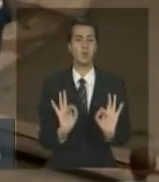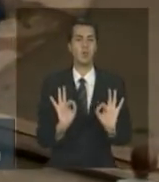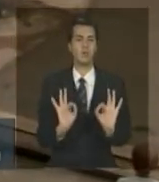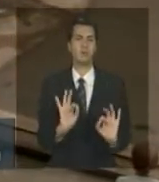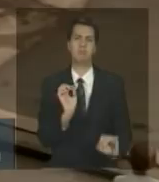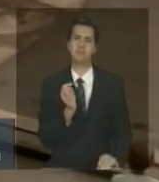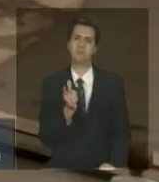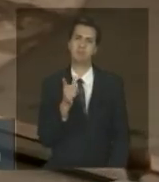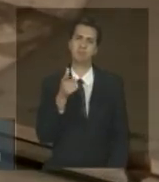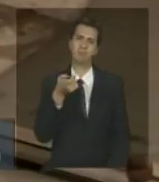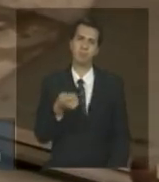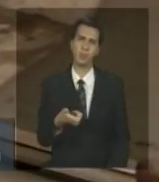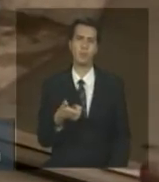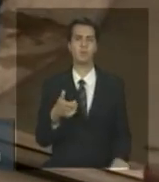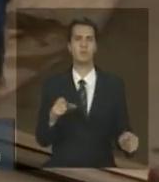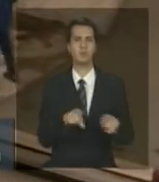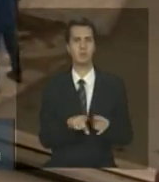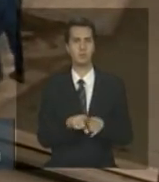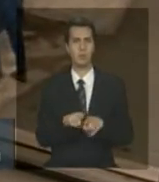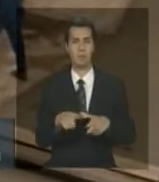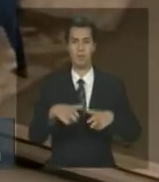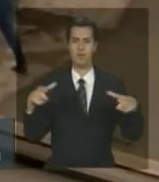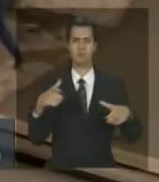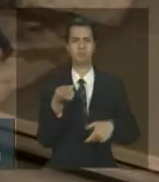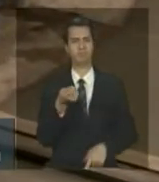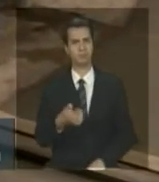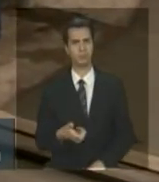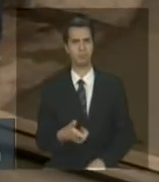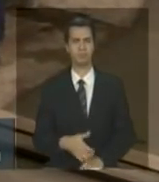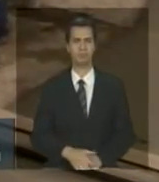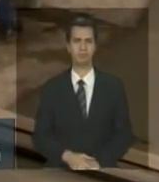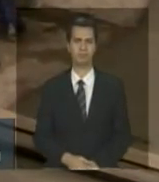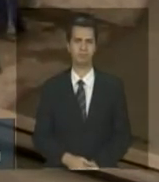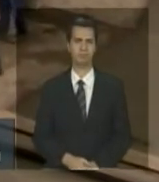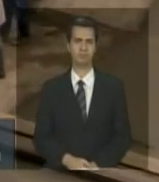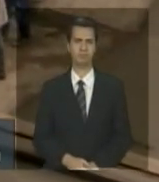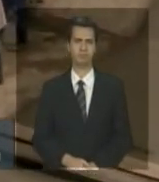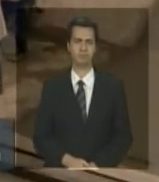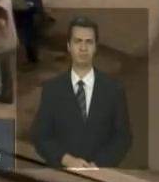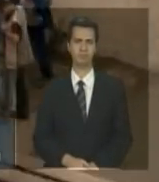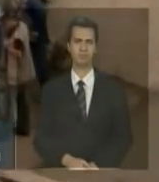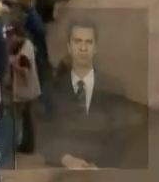à qualidade ou à quantidade das águas.